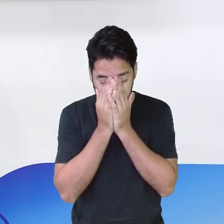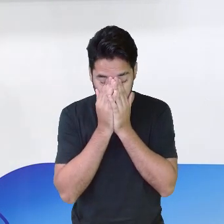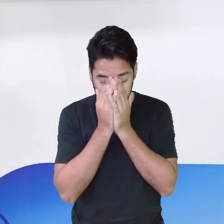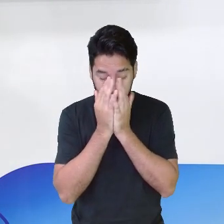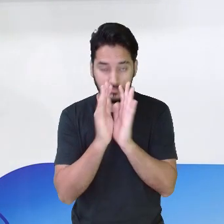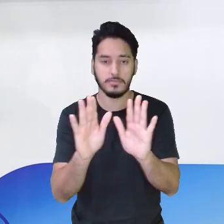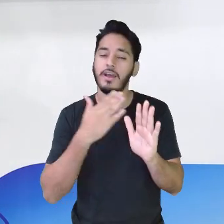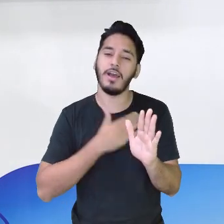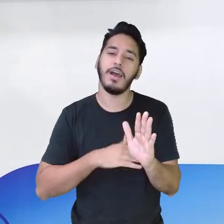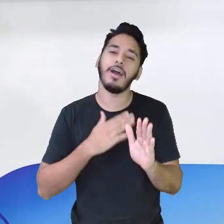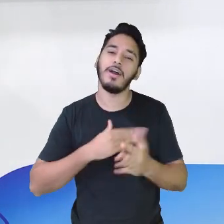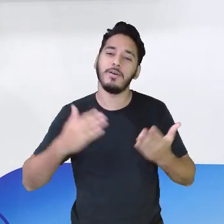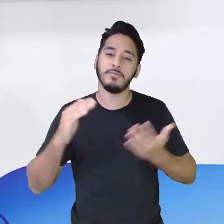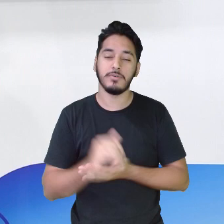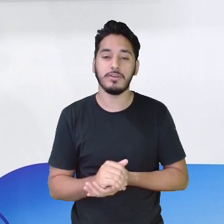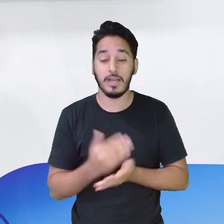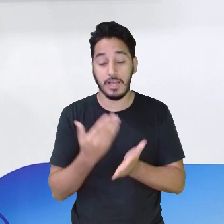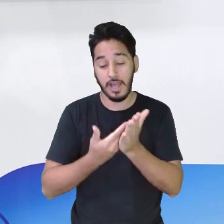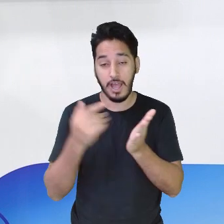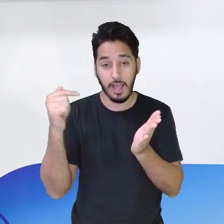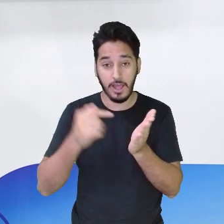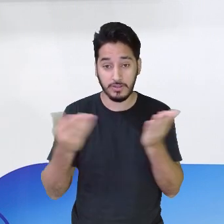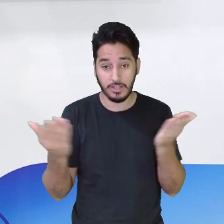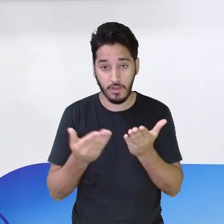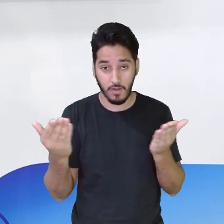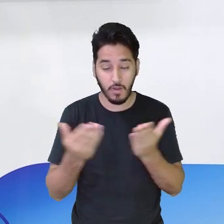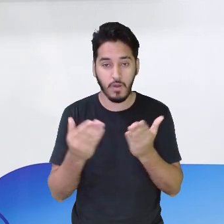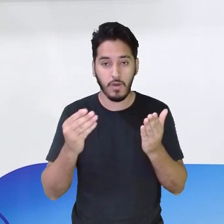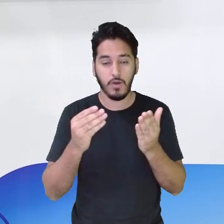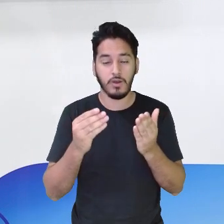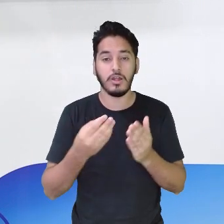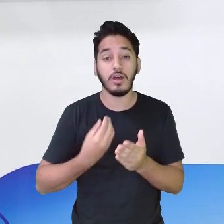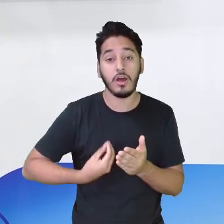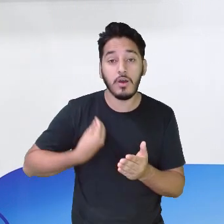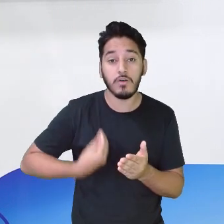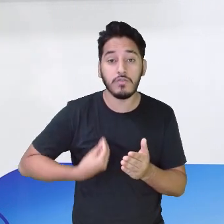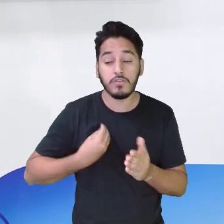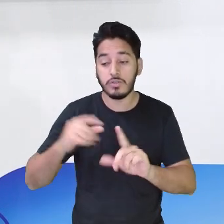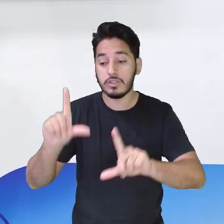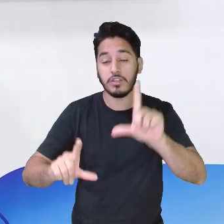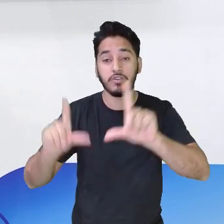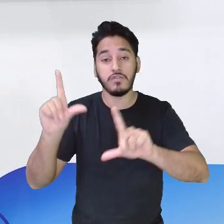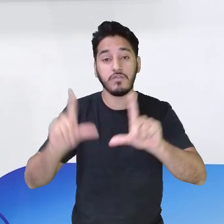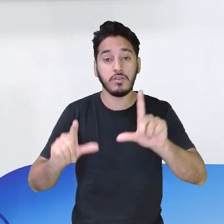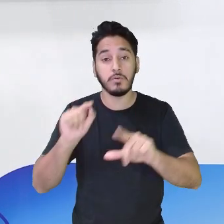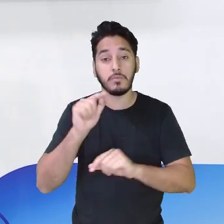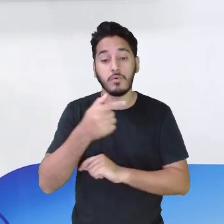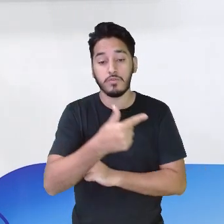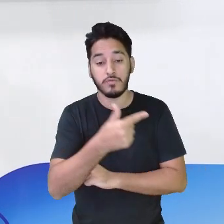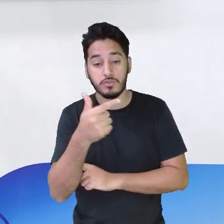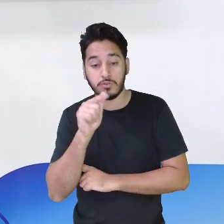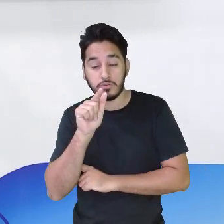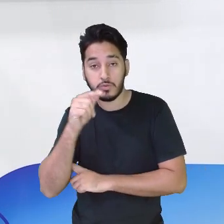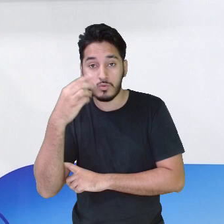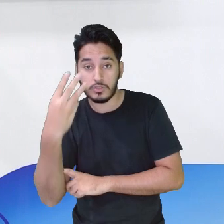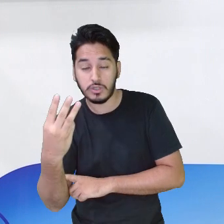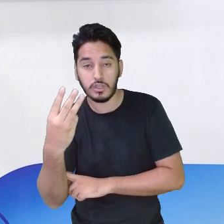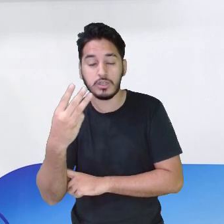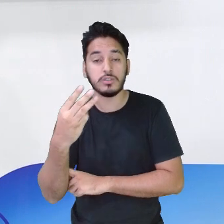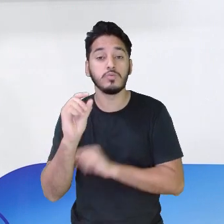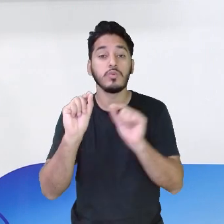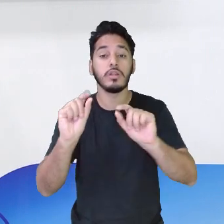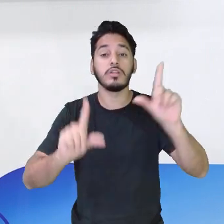Não tem problema não. Essa aula está sendo transmitida ao vivo pelo canal 22.3 na